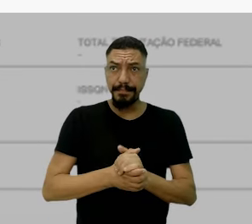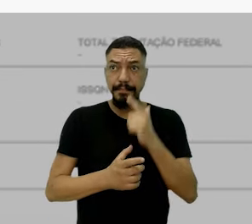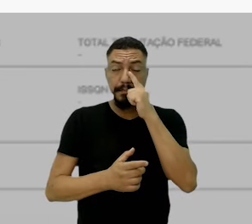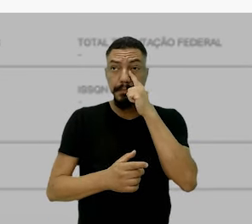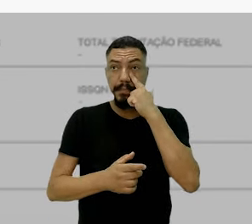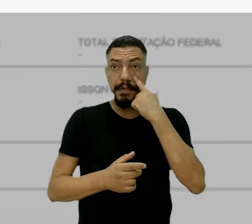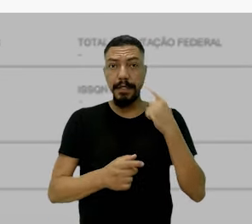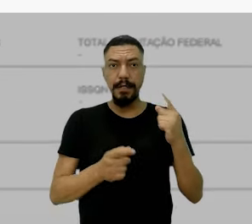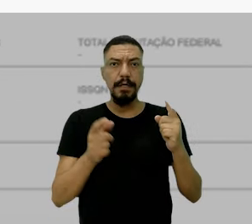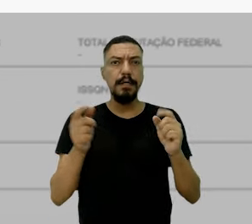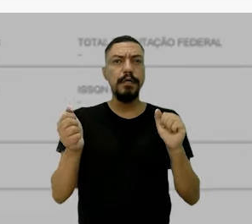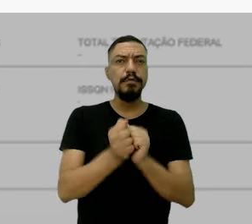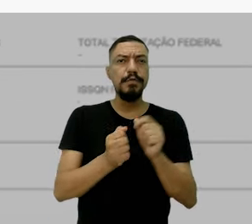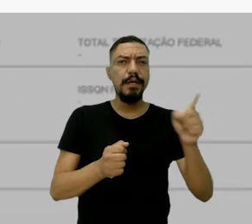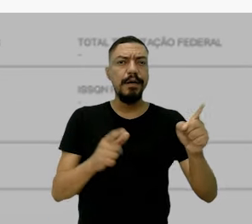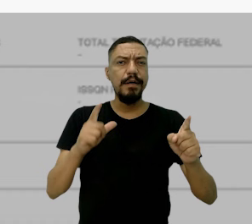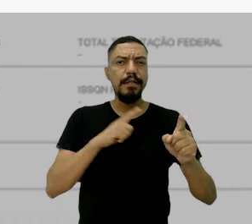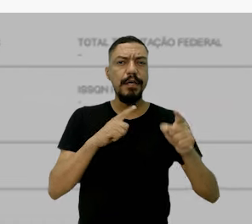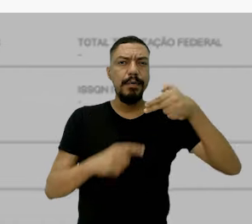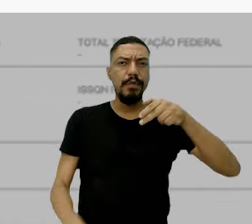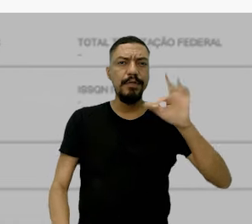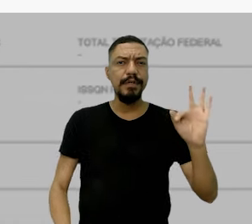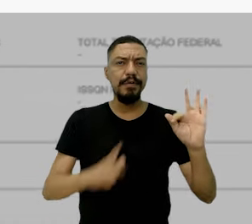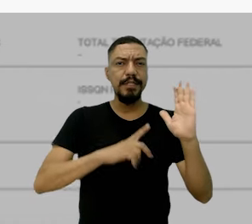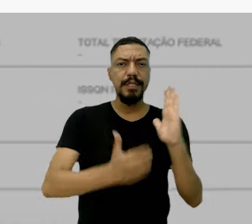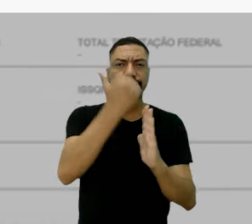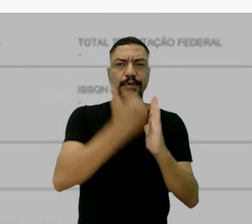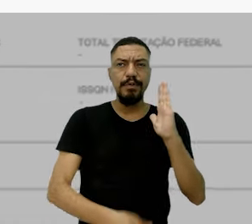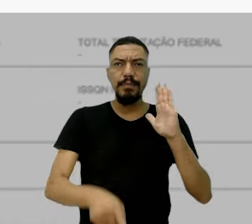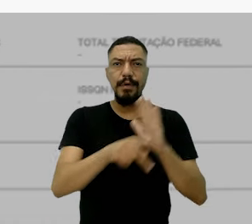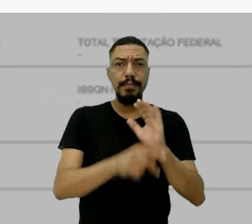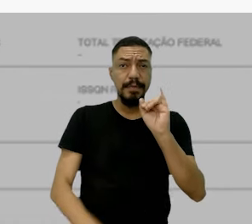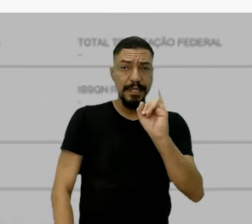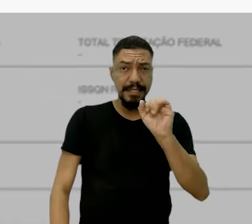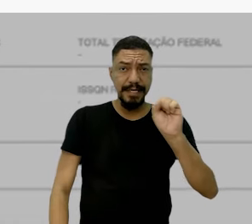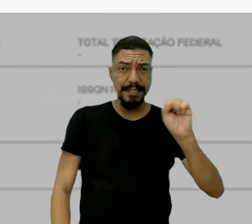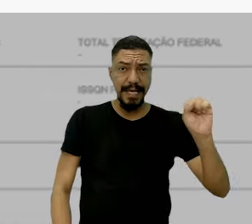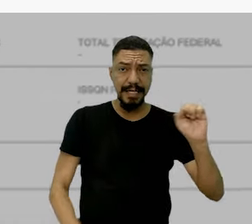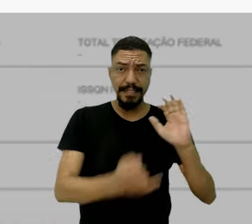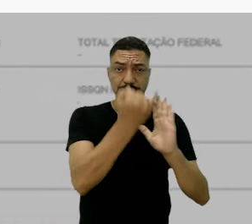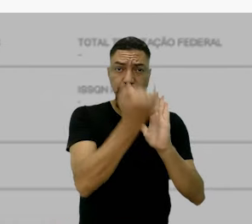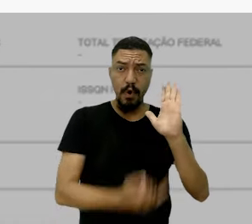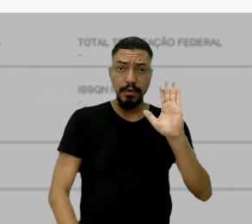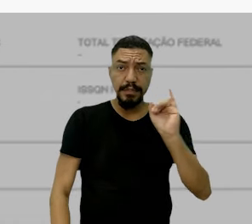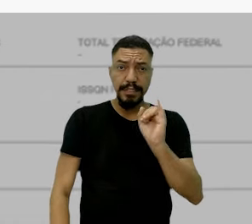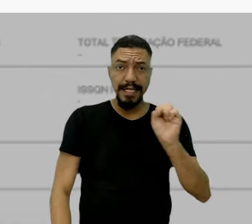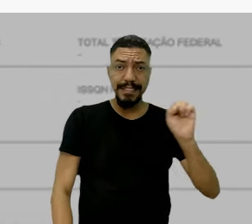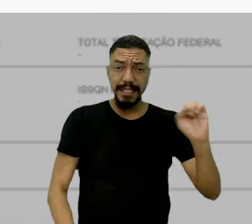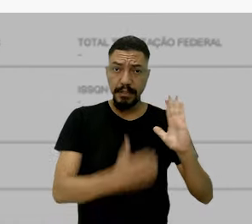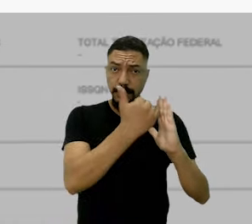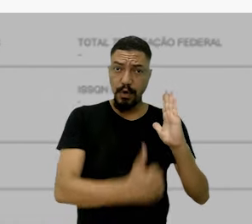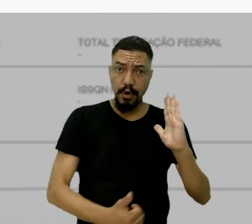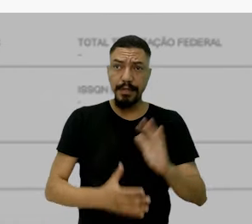coloquei aqui. E aqui do lado eu coloquei uma nota fiscal que tem desconto de ISS na fonte, que eu vou falar um